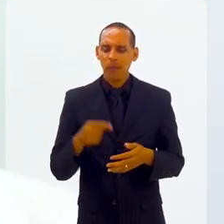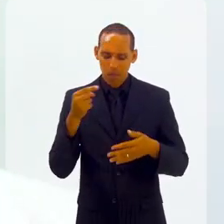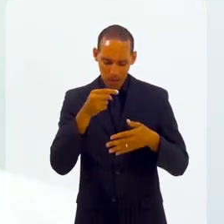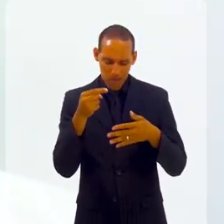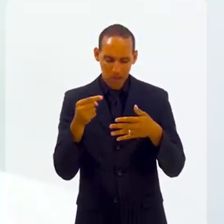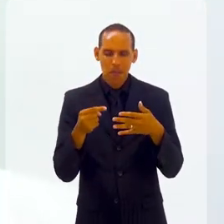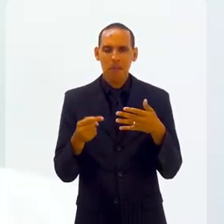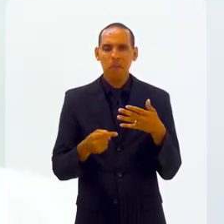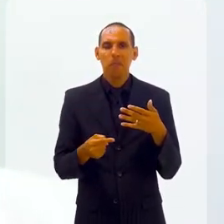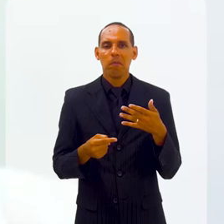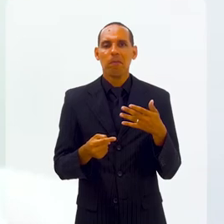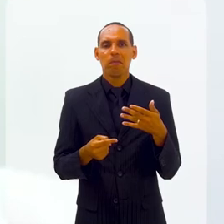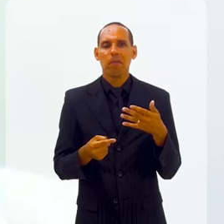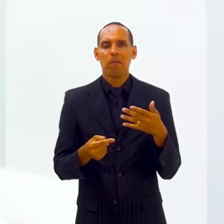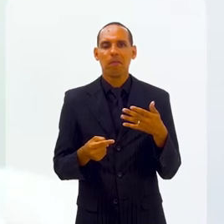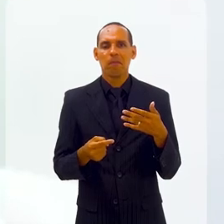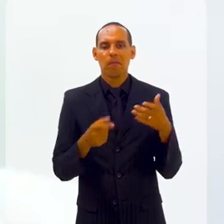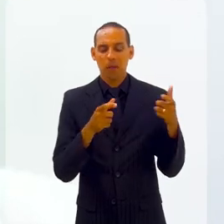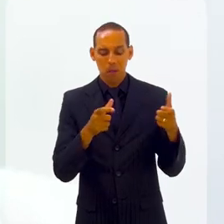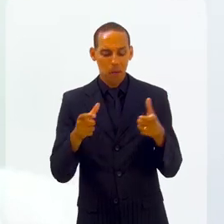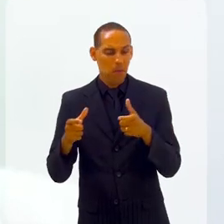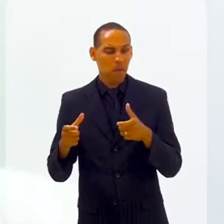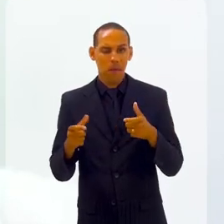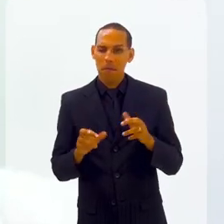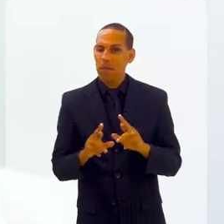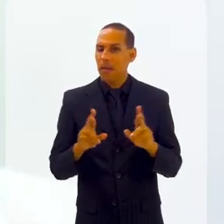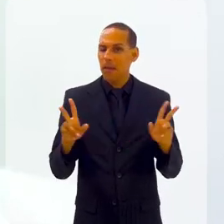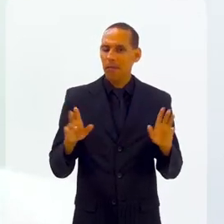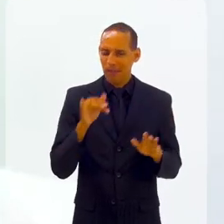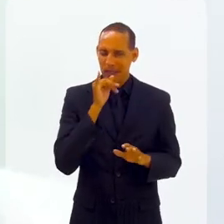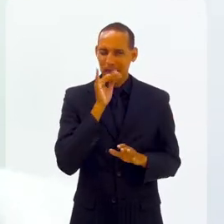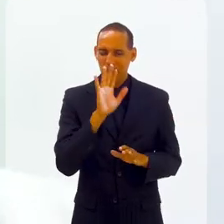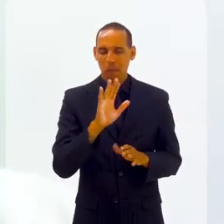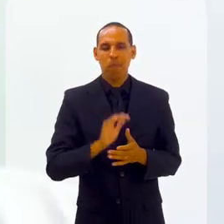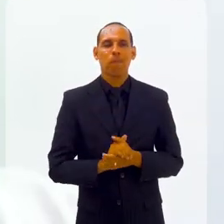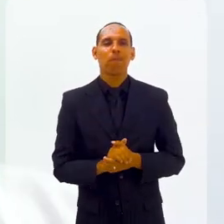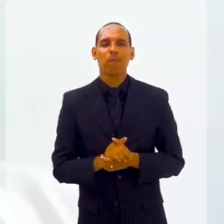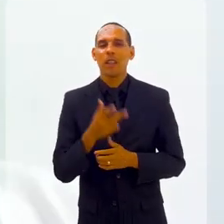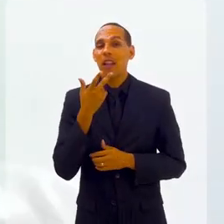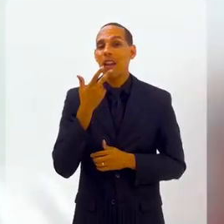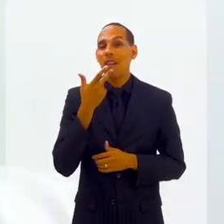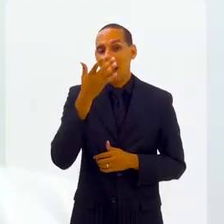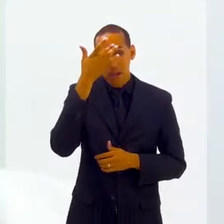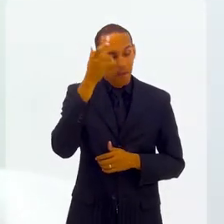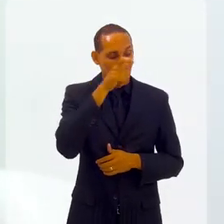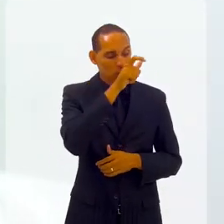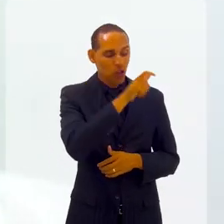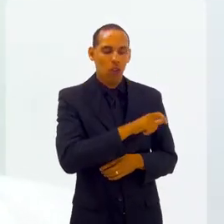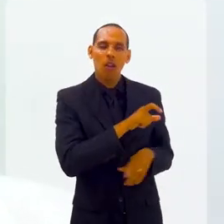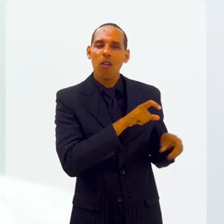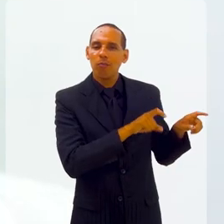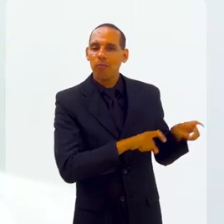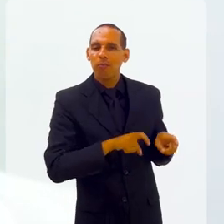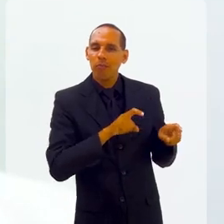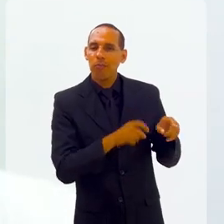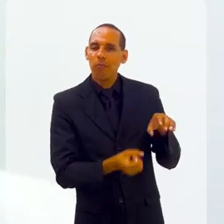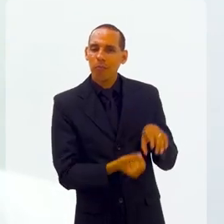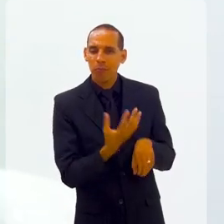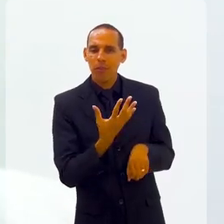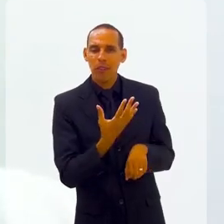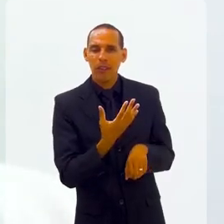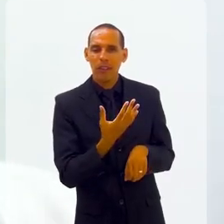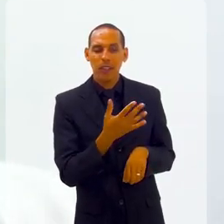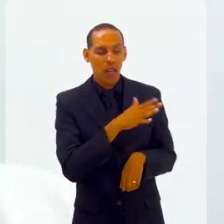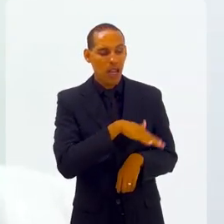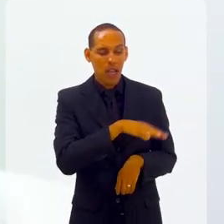possibilidades em diferentes em diferentes momentos por exemplo vamos falar com os produtores da